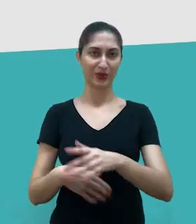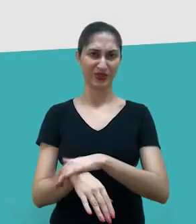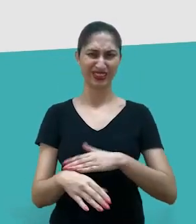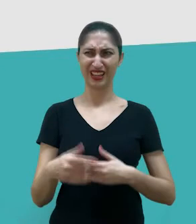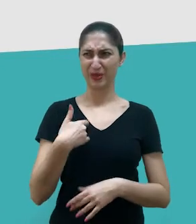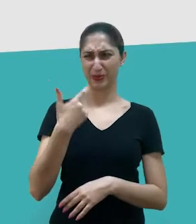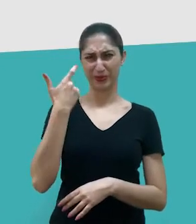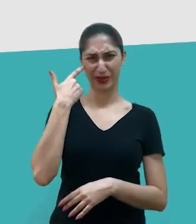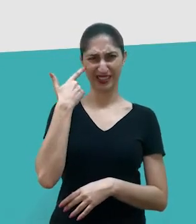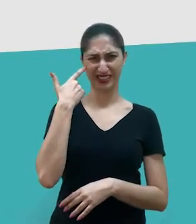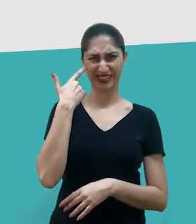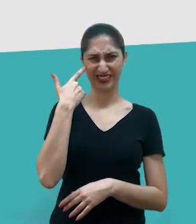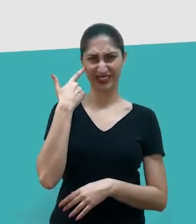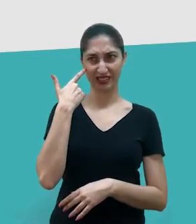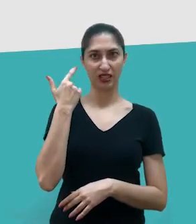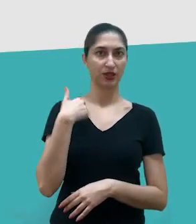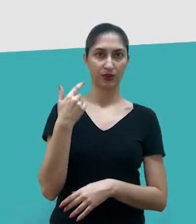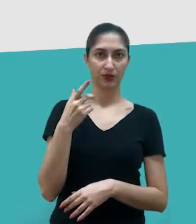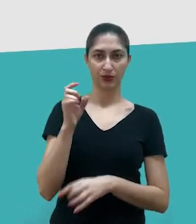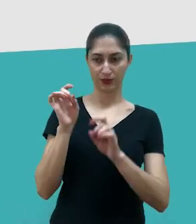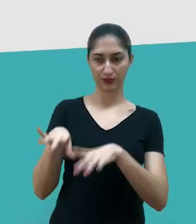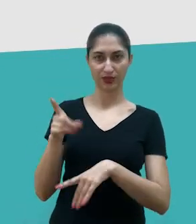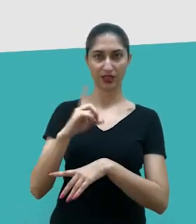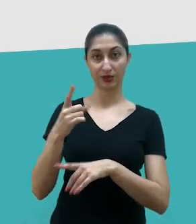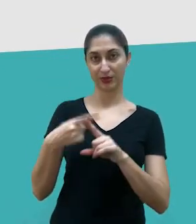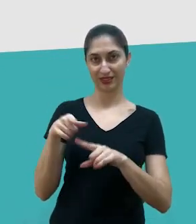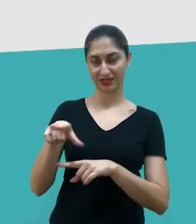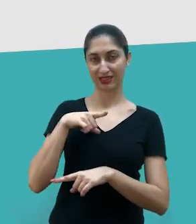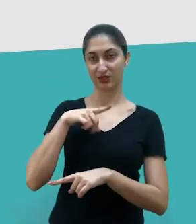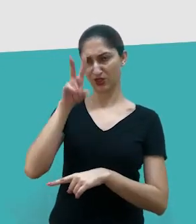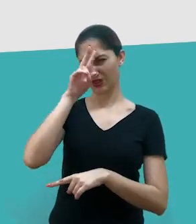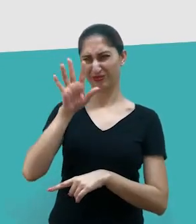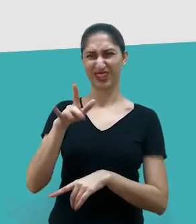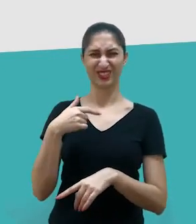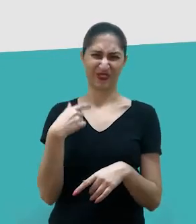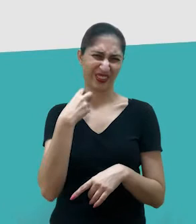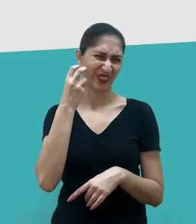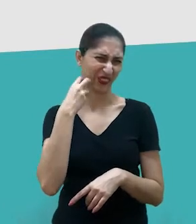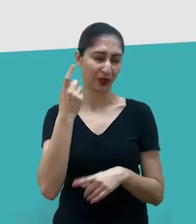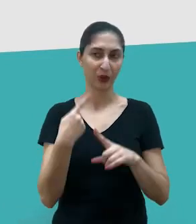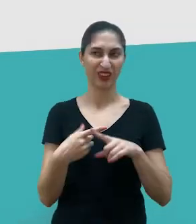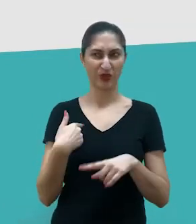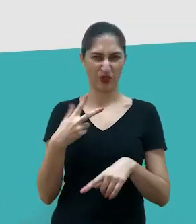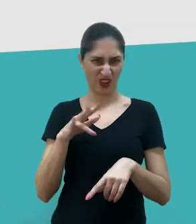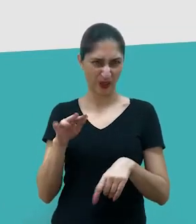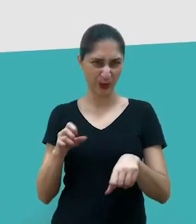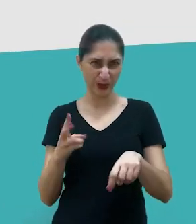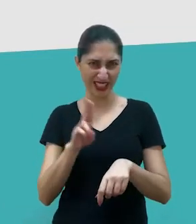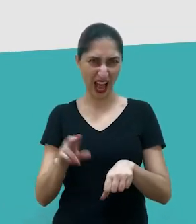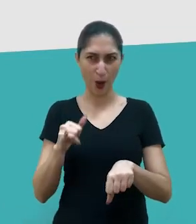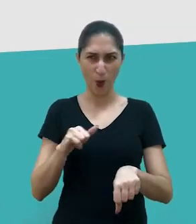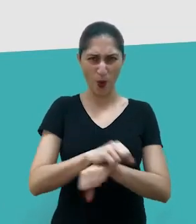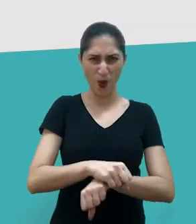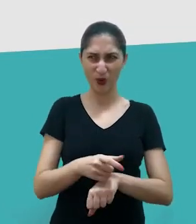assim, nossa, não desfiz, porque ele tem uma história, mas a gente já fica com vergonha do julgamento, com